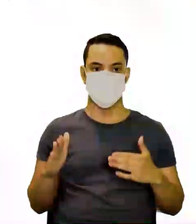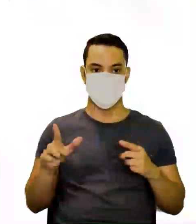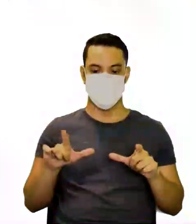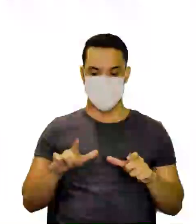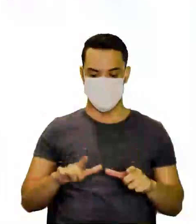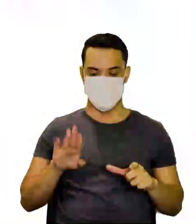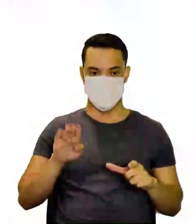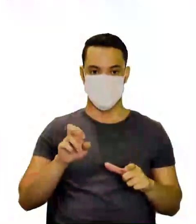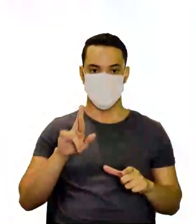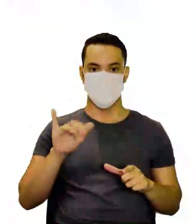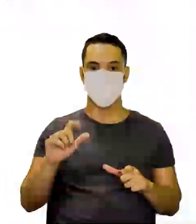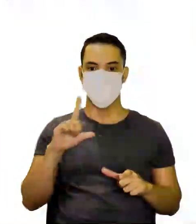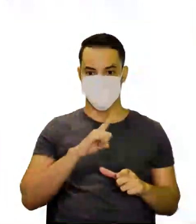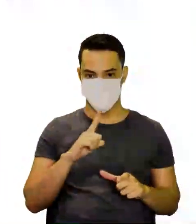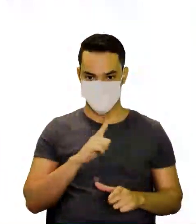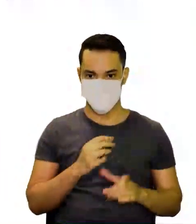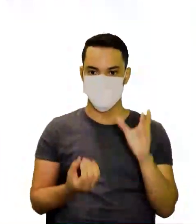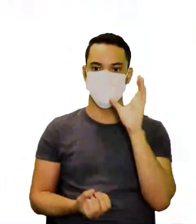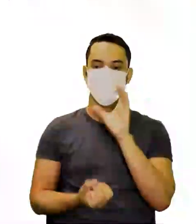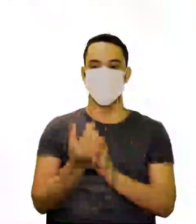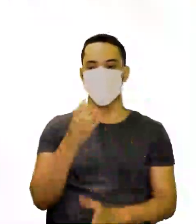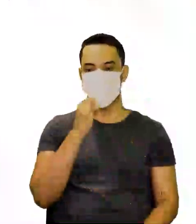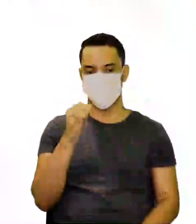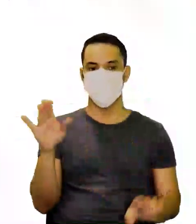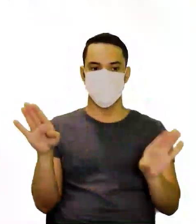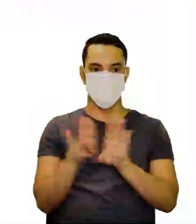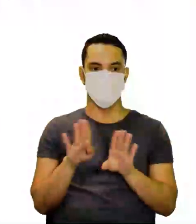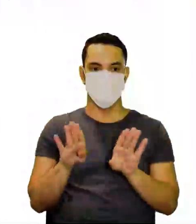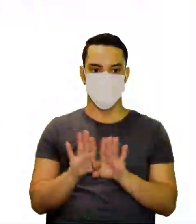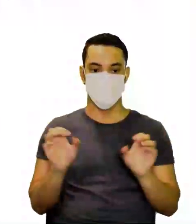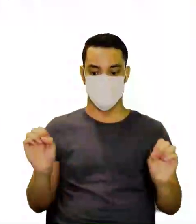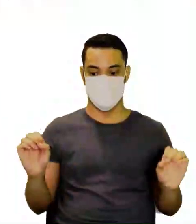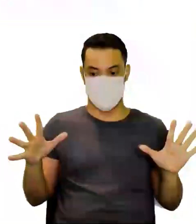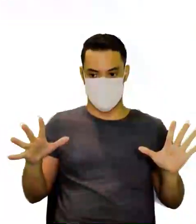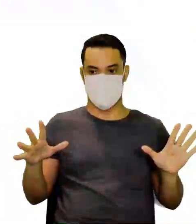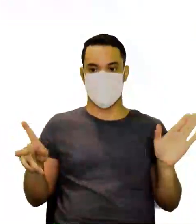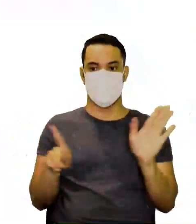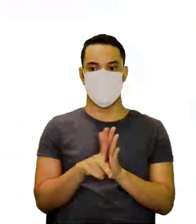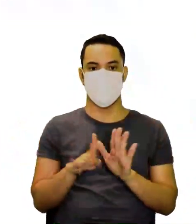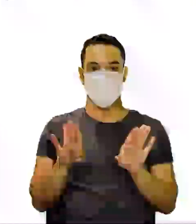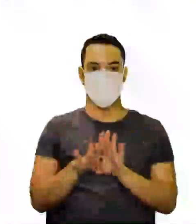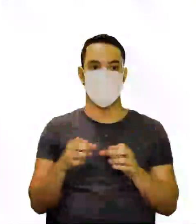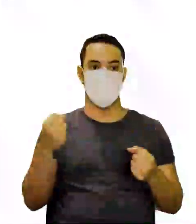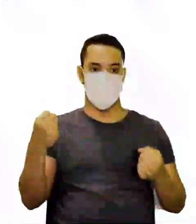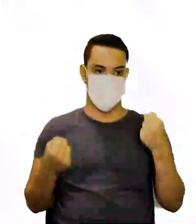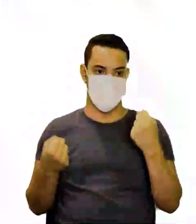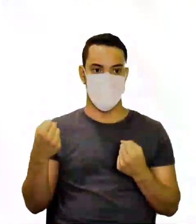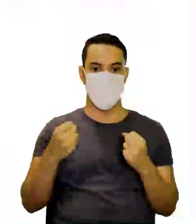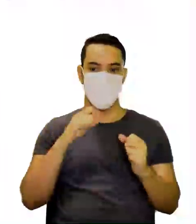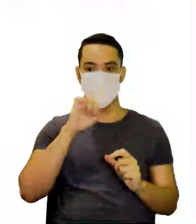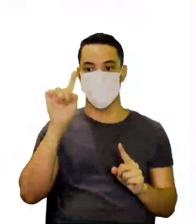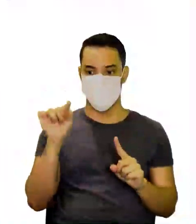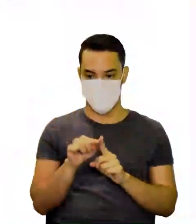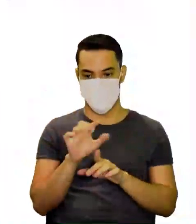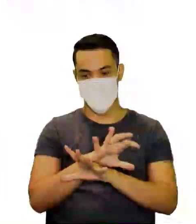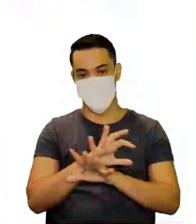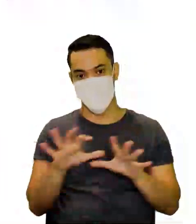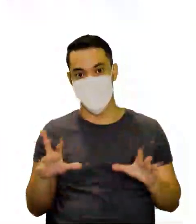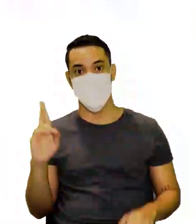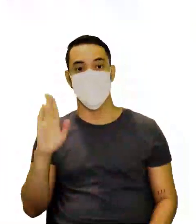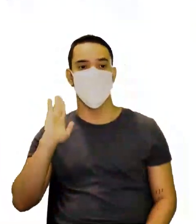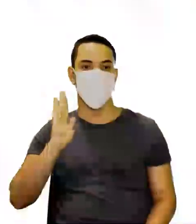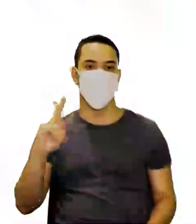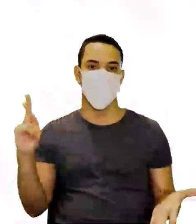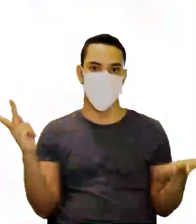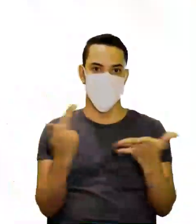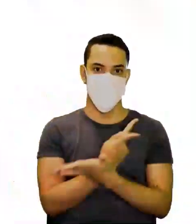entre outras funções, fornece a corrente elétrica, né, pessoal? Então, bateria de carro, ela serve para isso. Quem já ficou na mão aí por